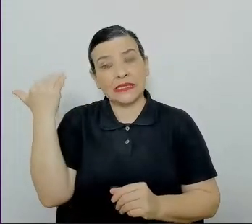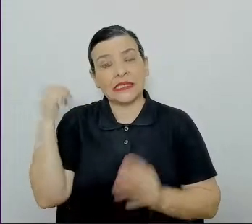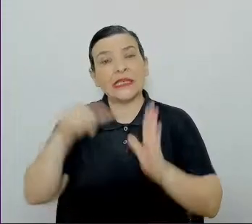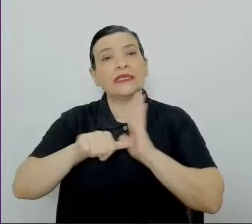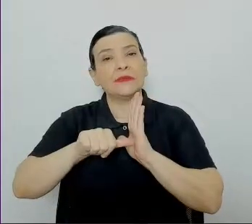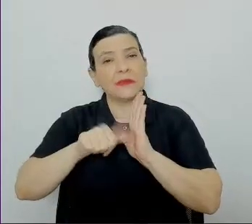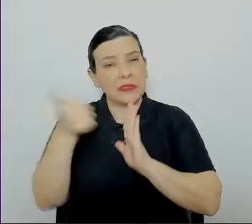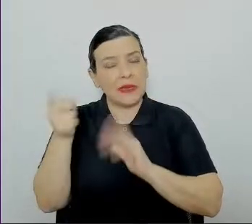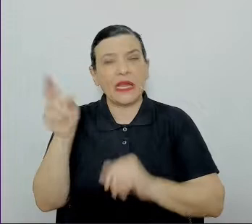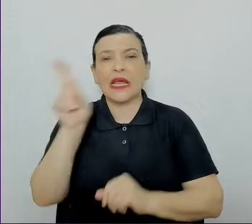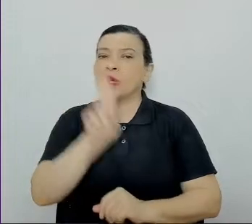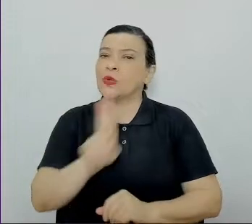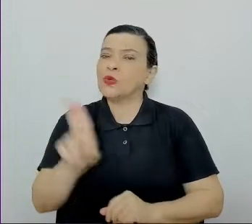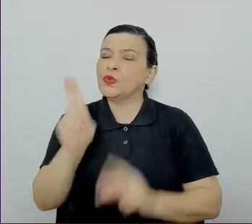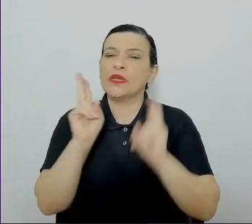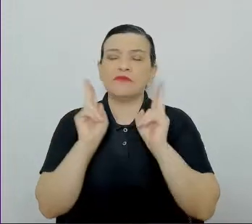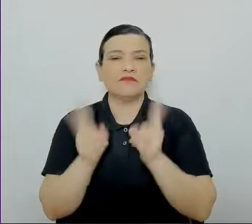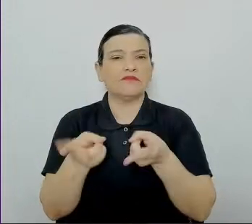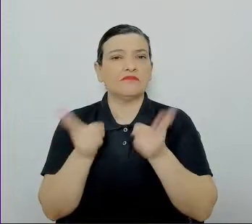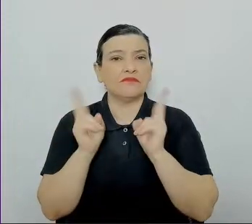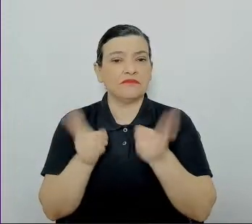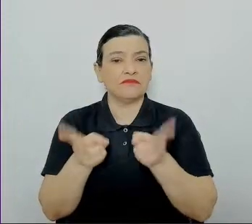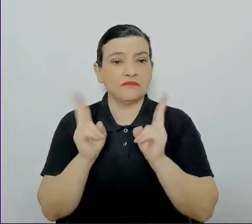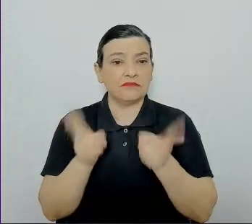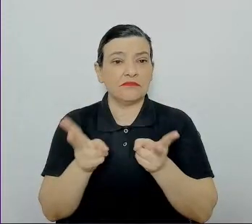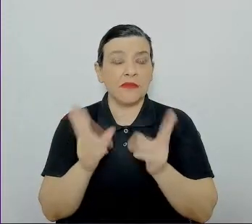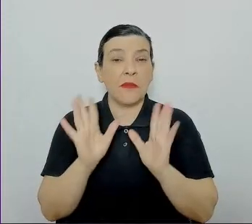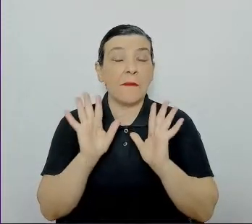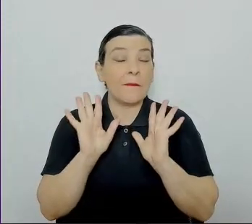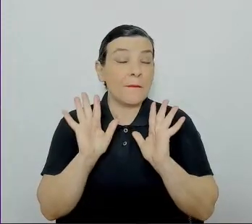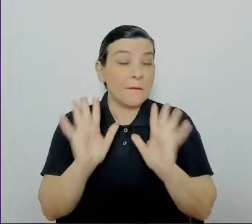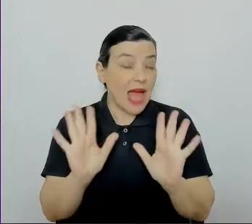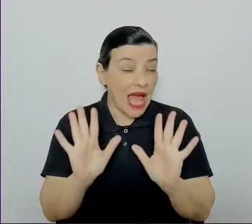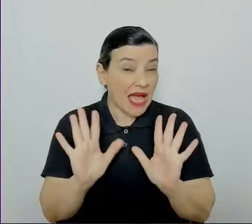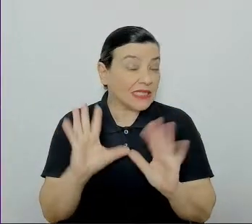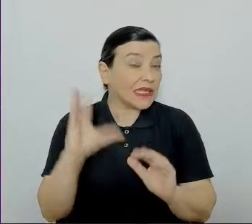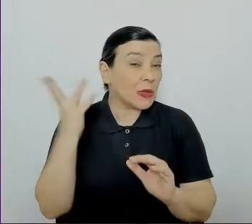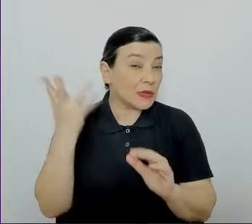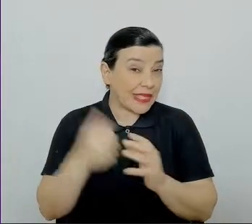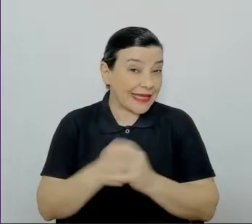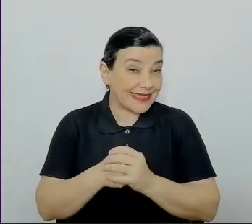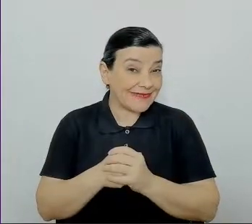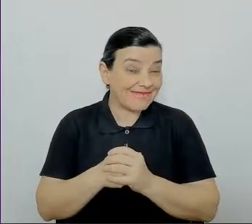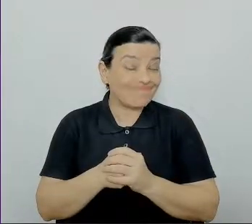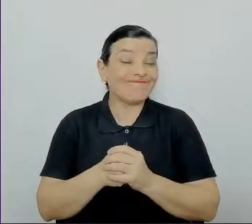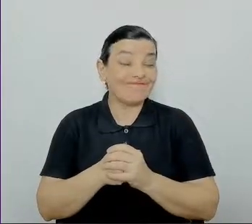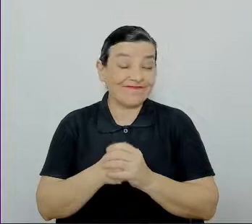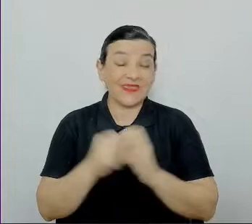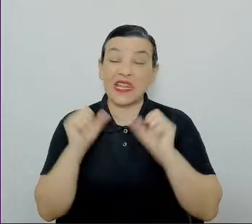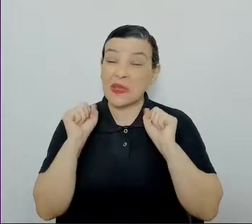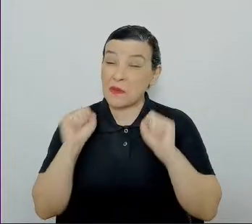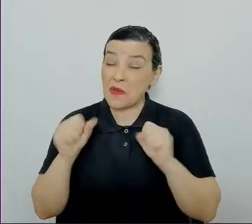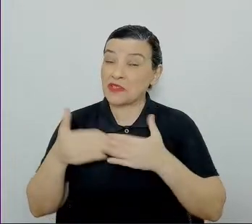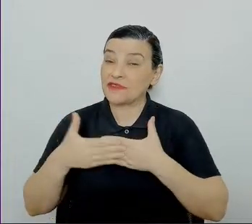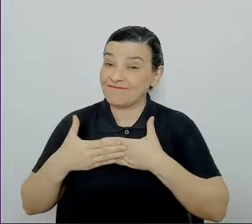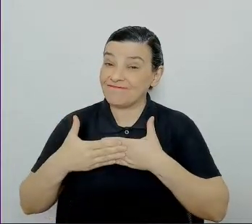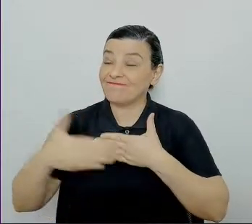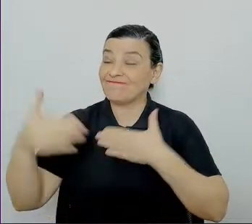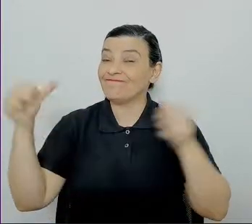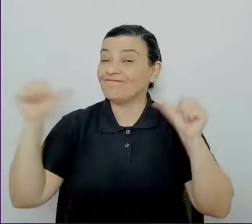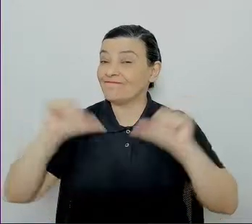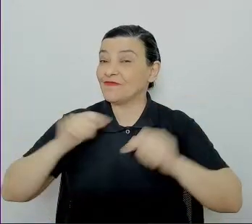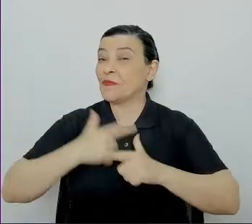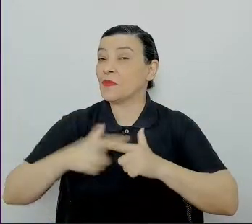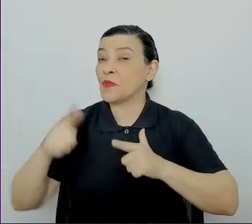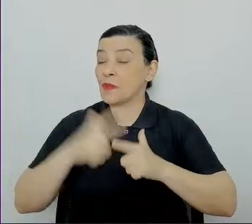usadas, vai tudo continuar muito bem. Mas esse não é o pior cenário. O pior cenário é que, e normalmente é o que acontece, o uso